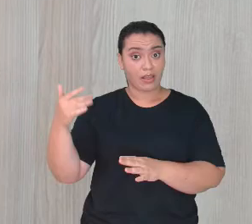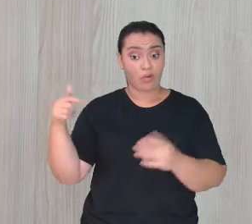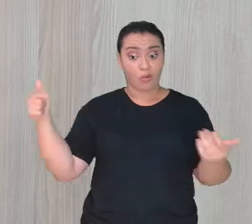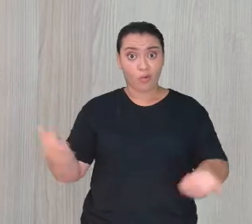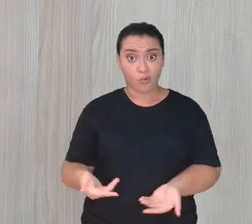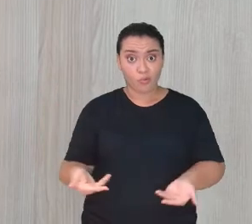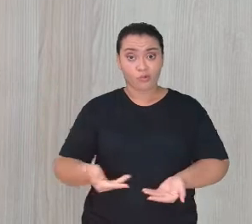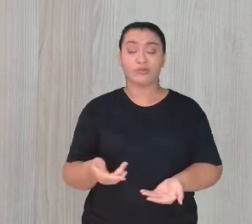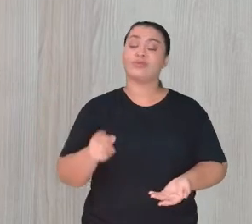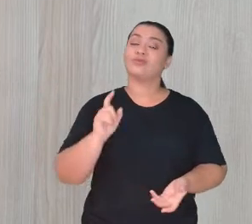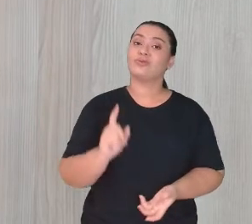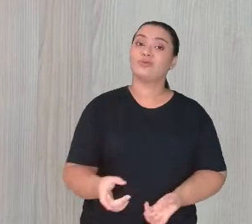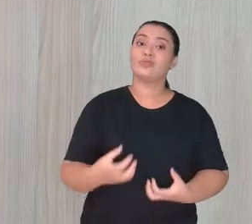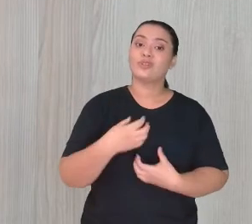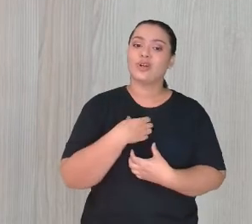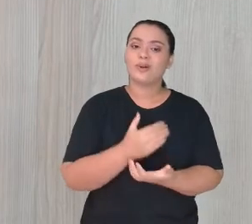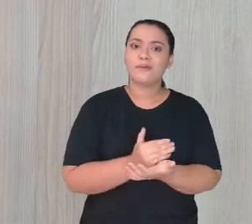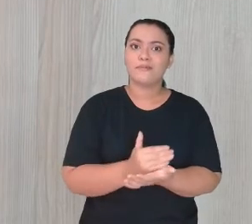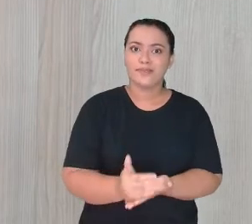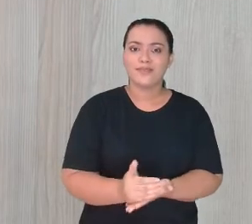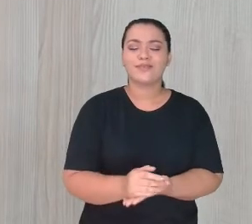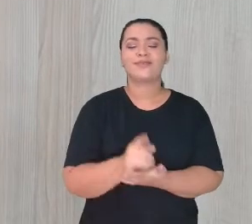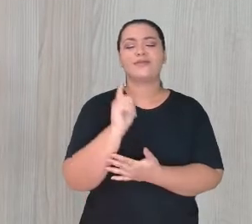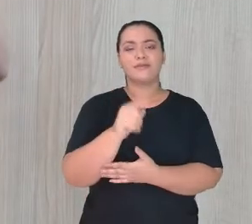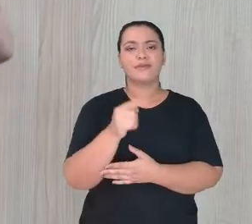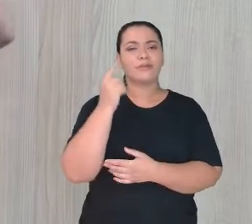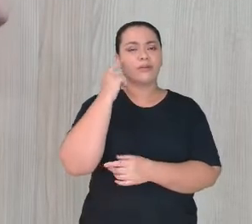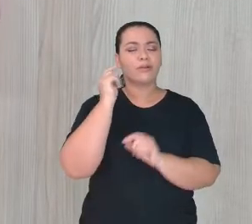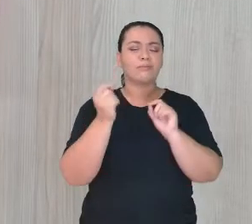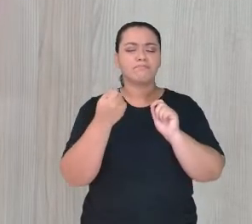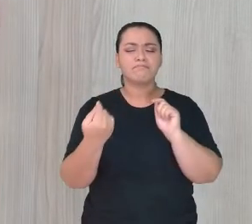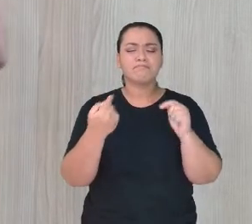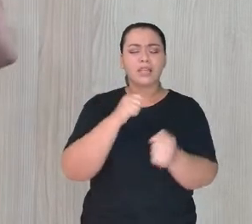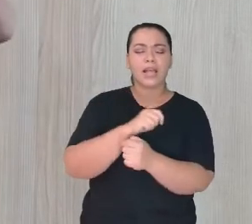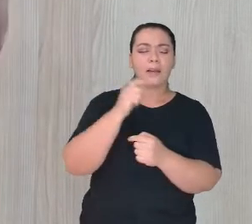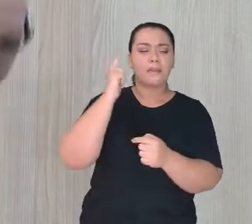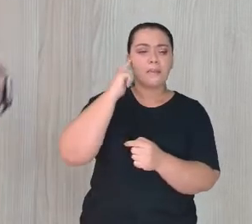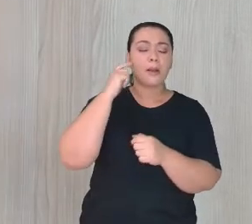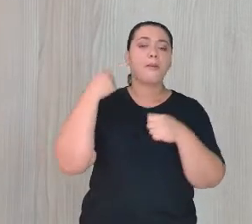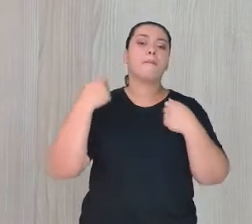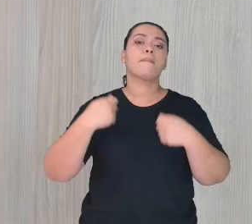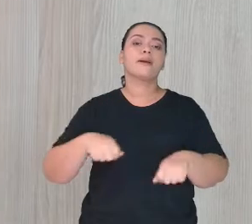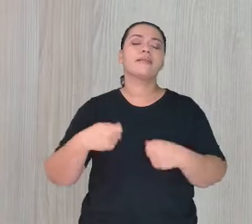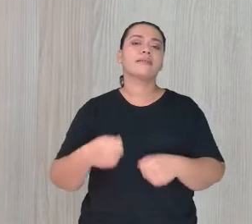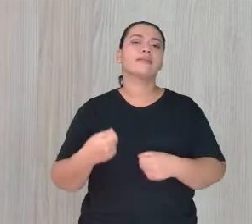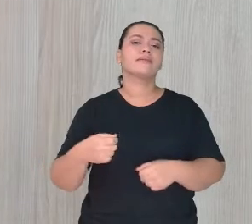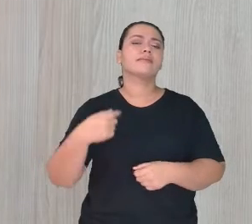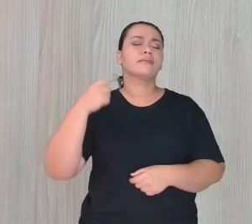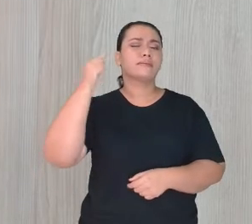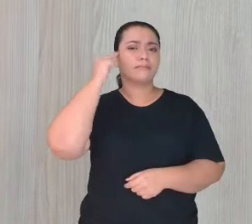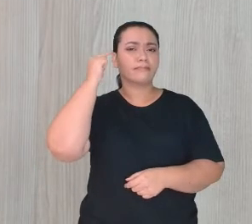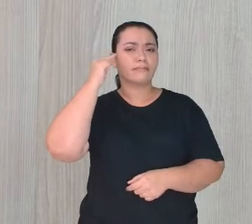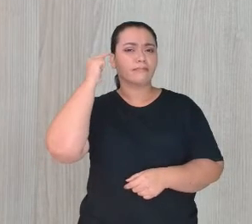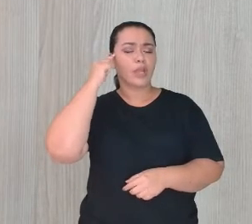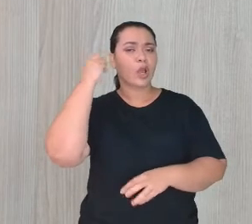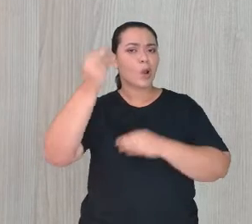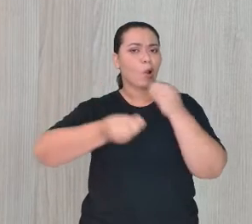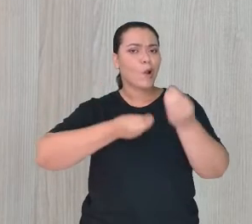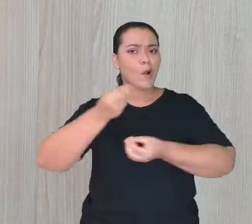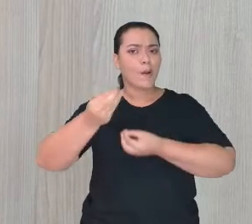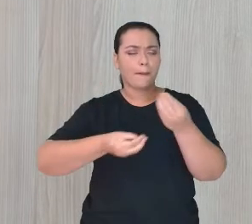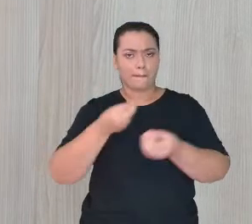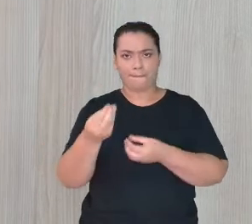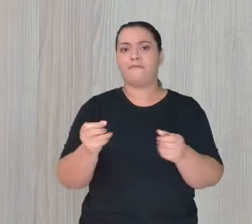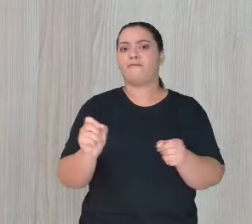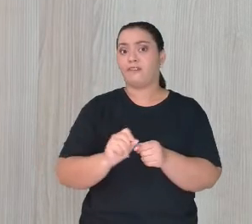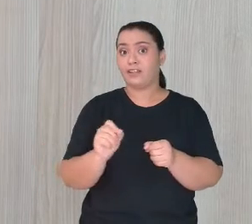hoje, ele fez justamente o caminho contrário para que você já comece a ter a noção e a ideia de como você faz